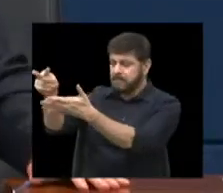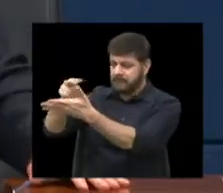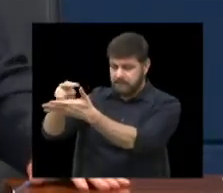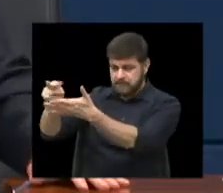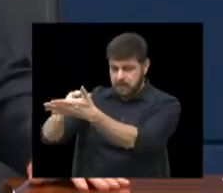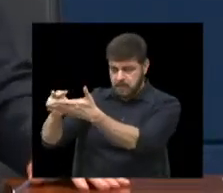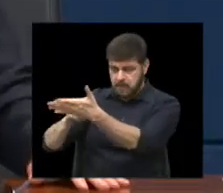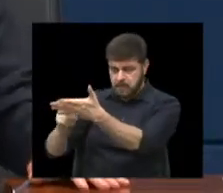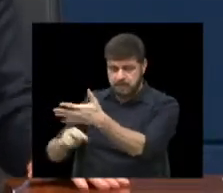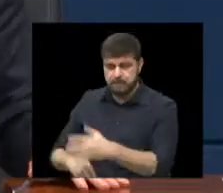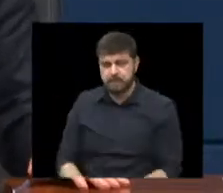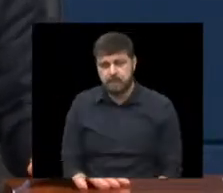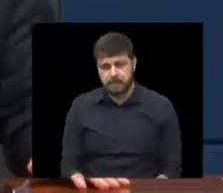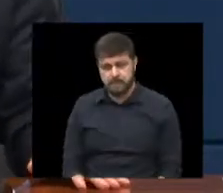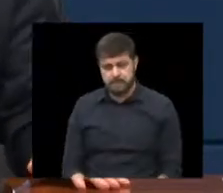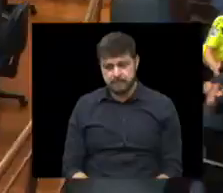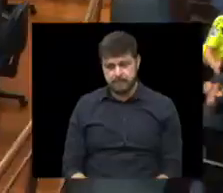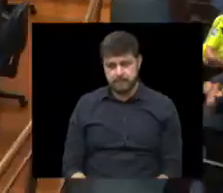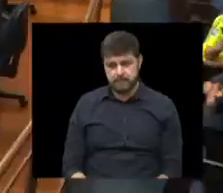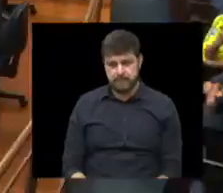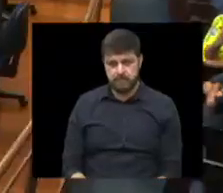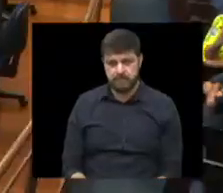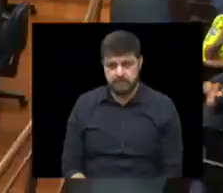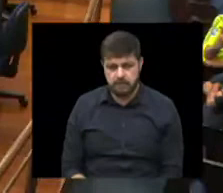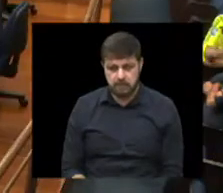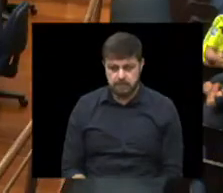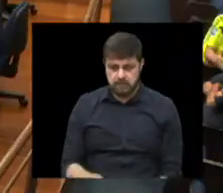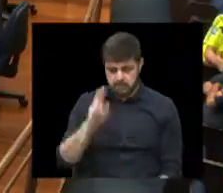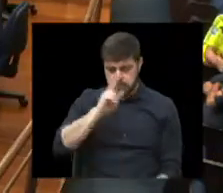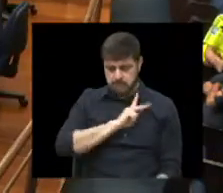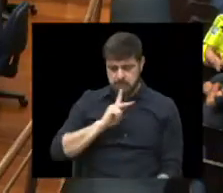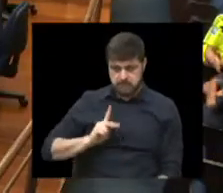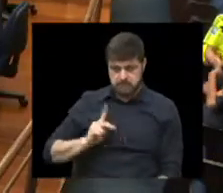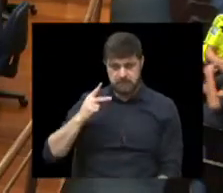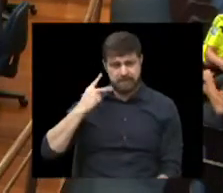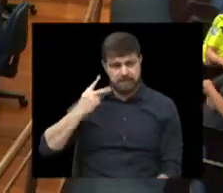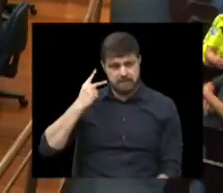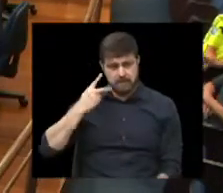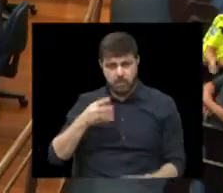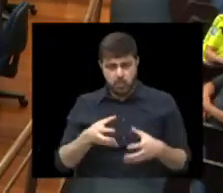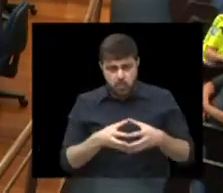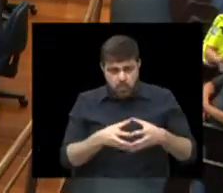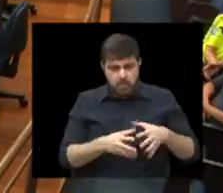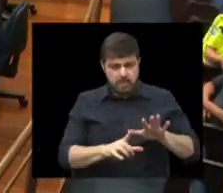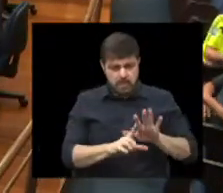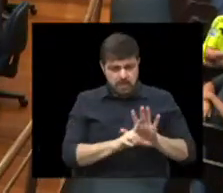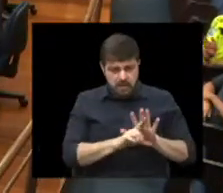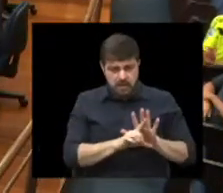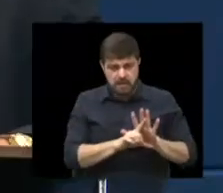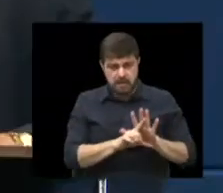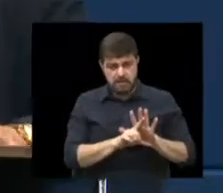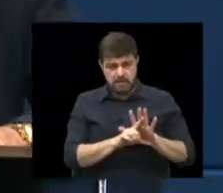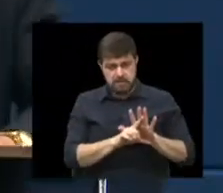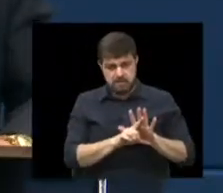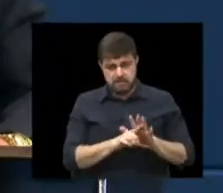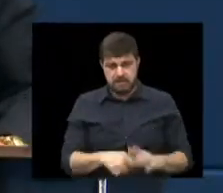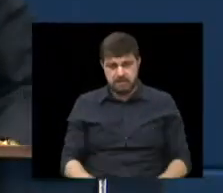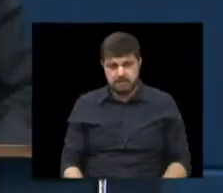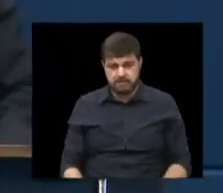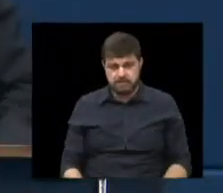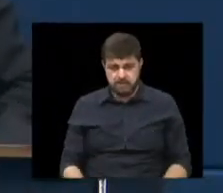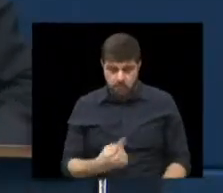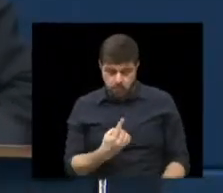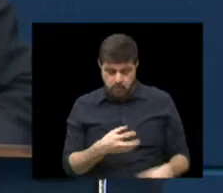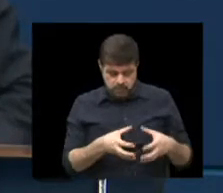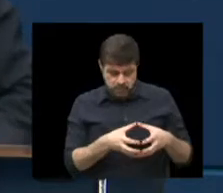vereador Zé Carlos para exarar o parecer. Senhor presidente, senhores vereadores, a comissão, em conjunto não, que é só